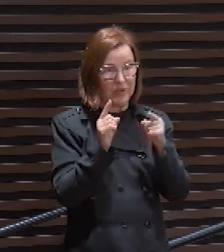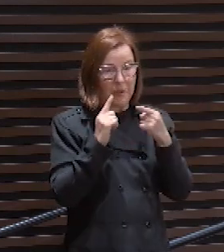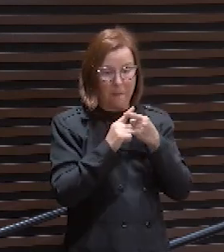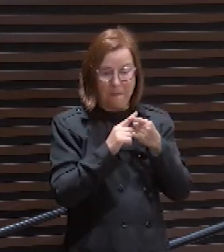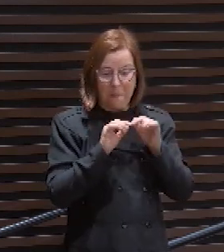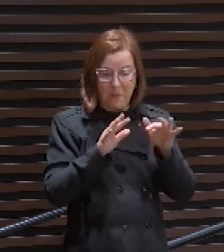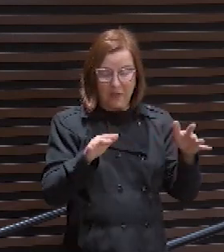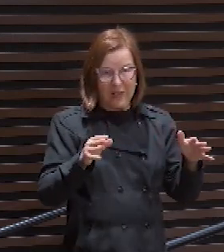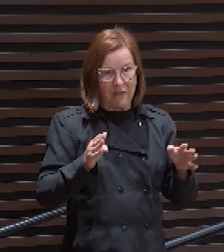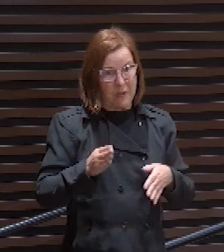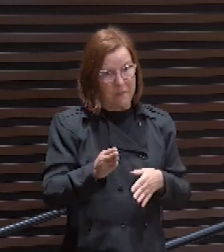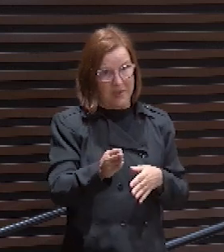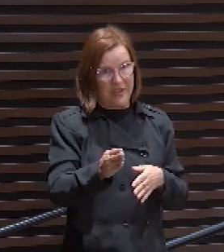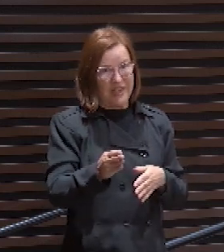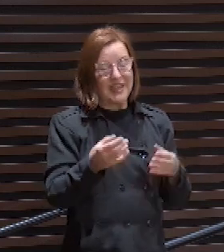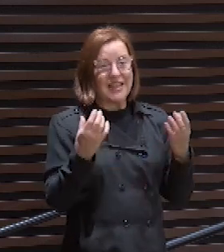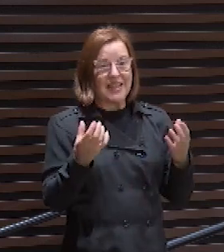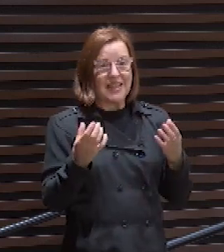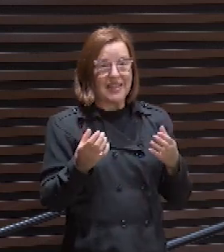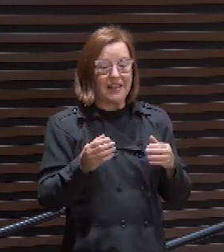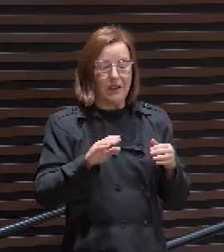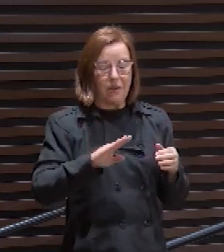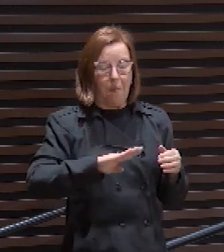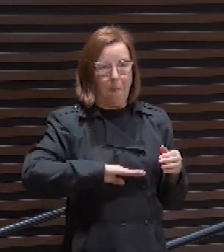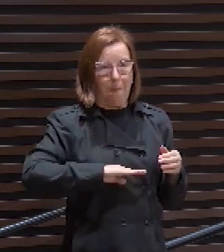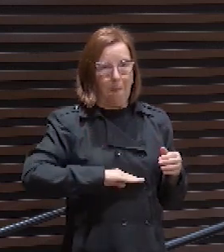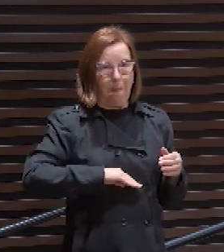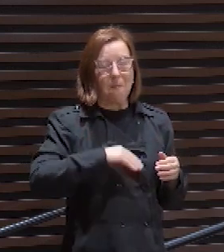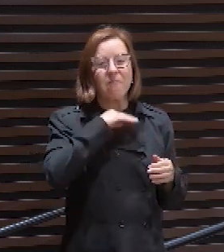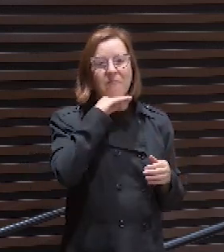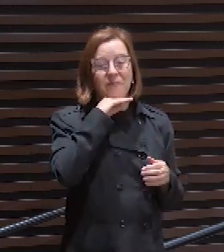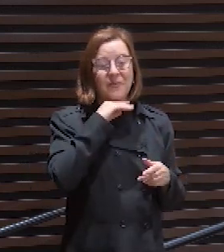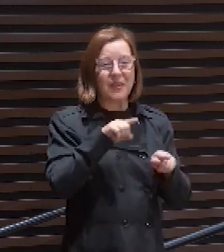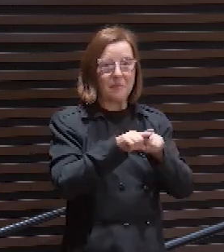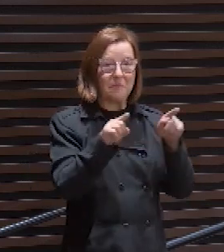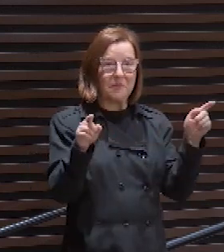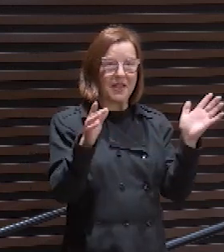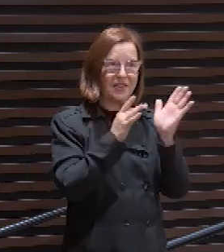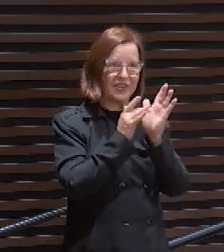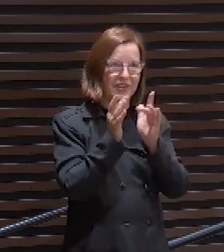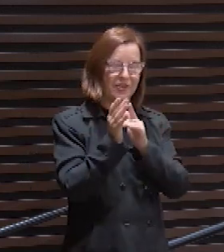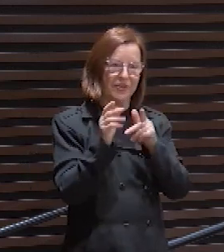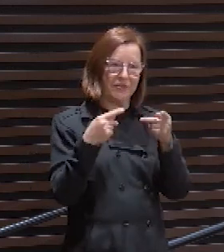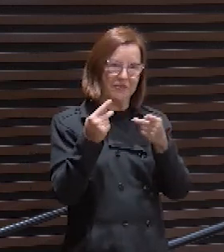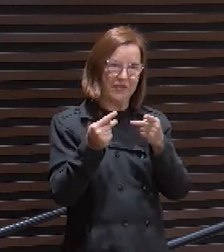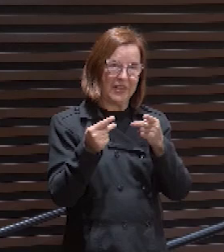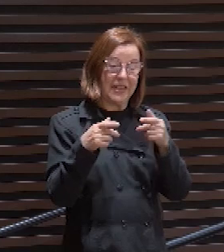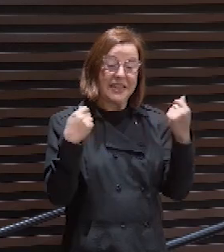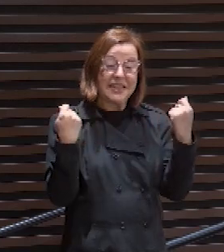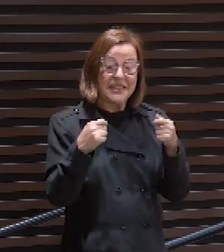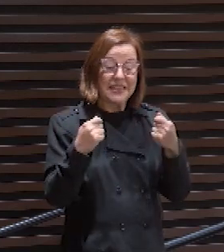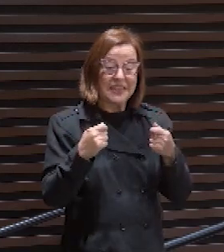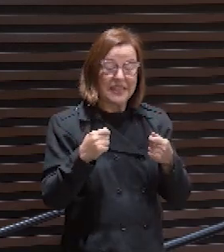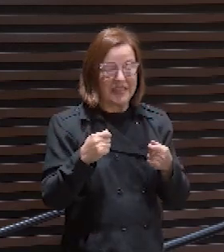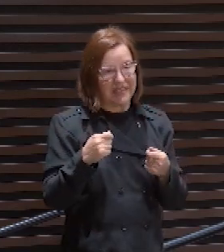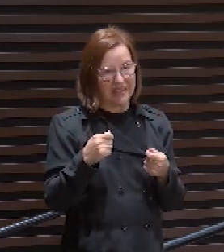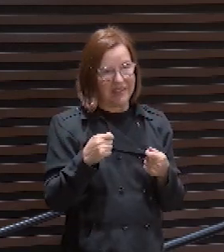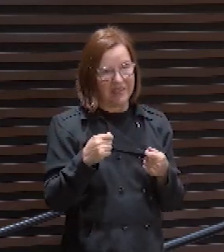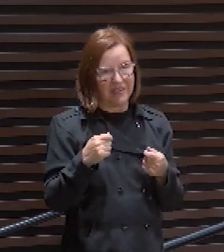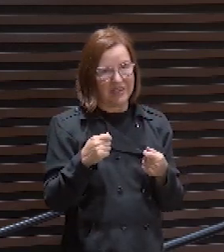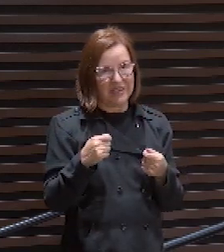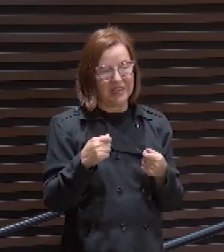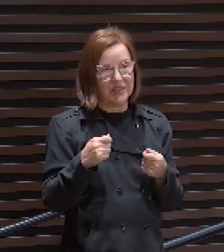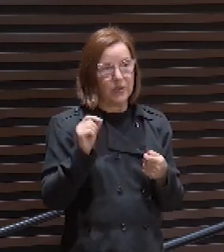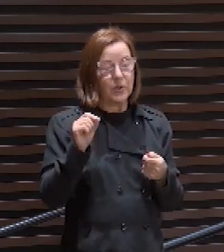saciada. Porém, Jesus aqui traz a eles a necessidade do que é, de fato, ter um compromisso real